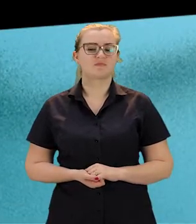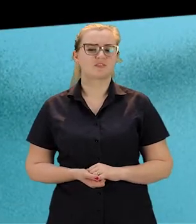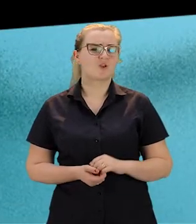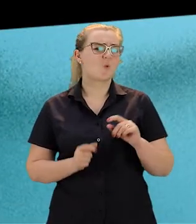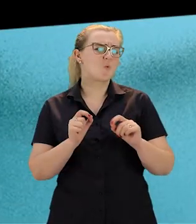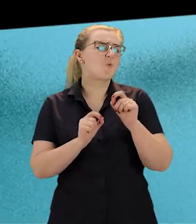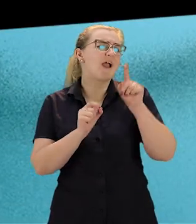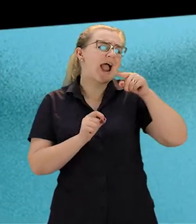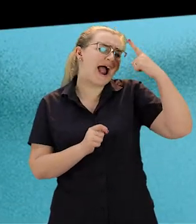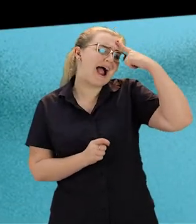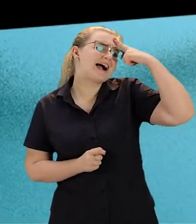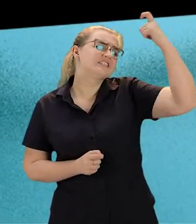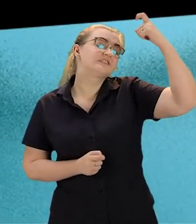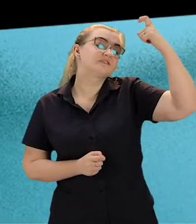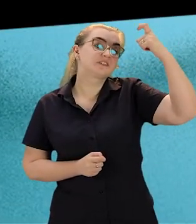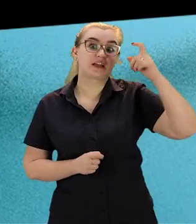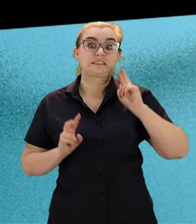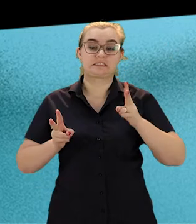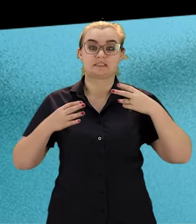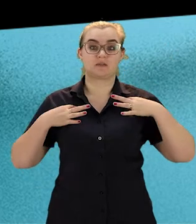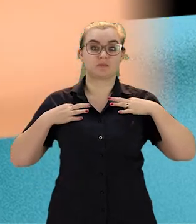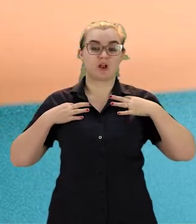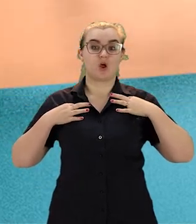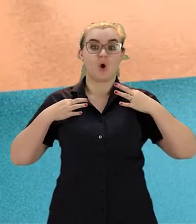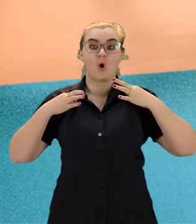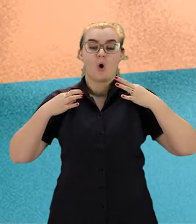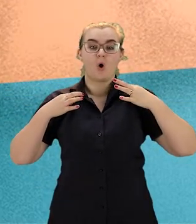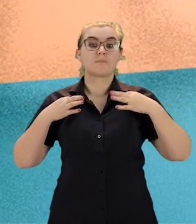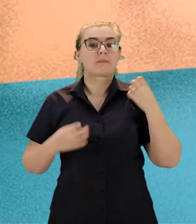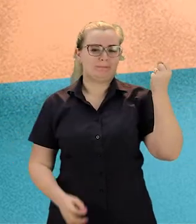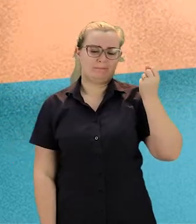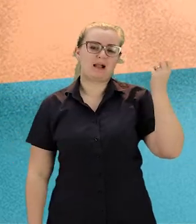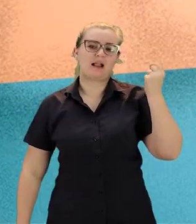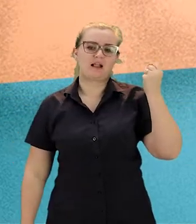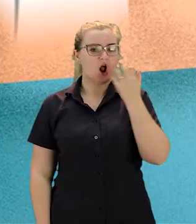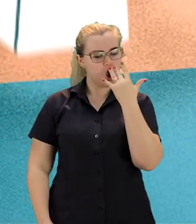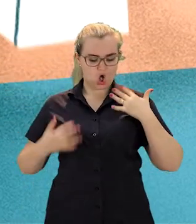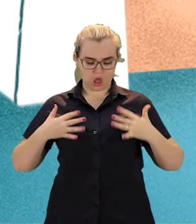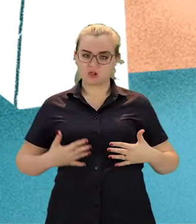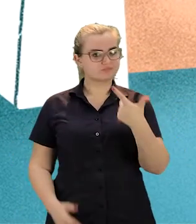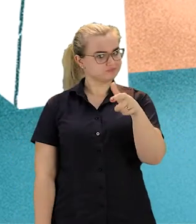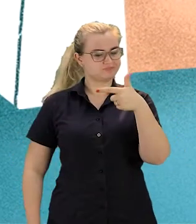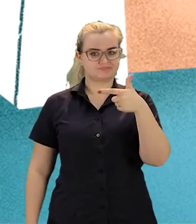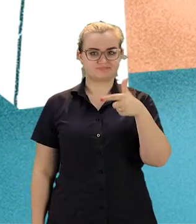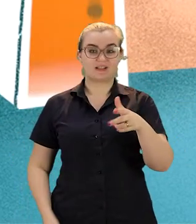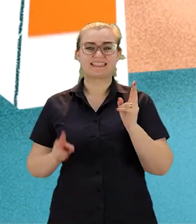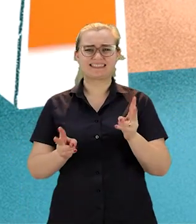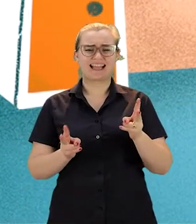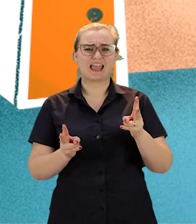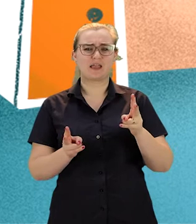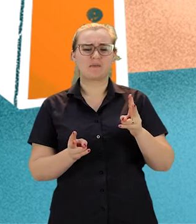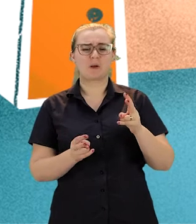O que é o que é? De branco sempre estão, pois nunca vi de outra cor. Espalhados nesse